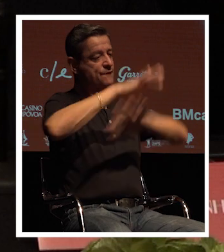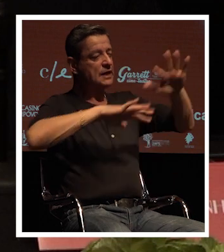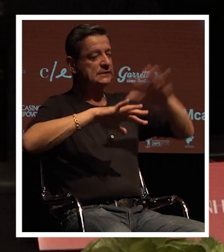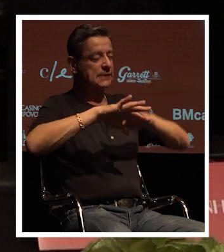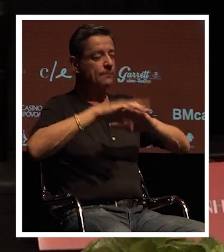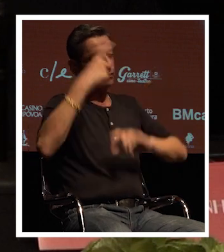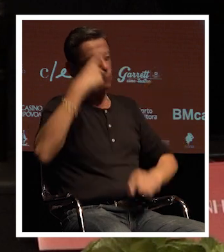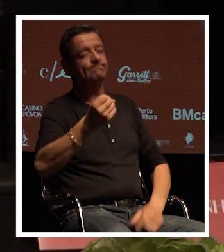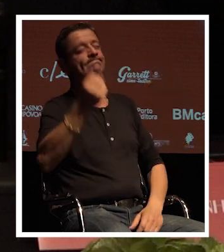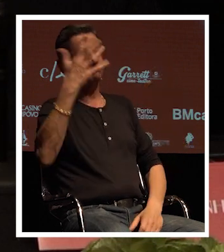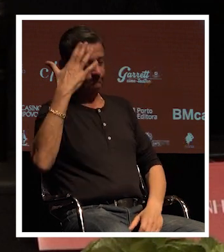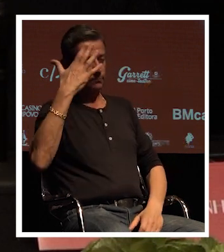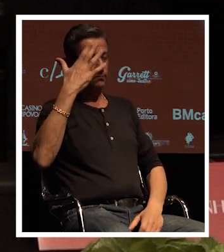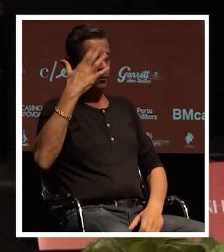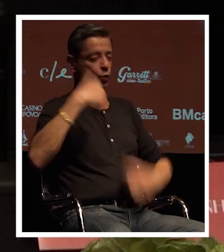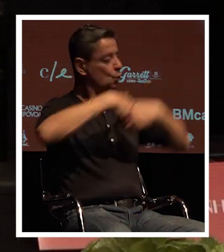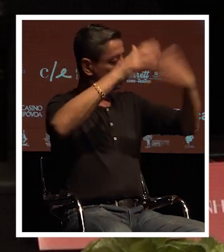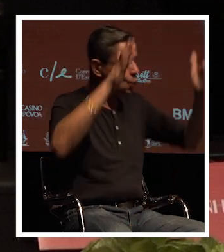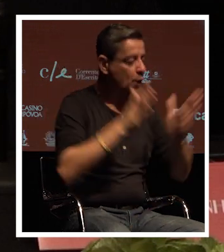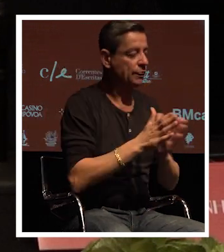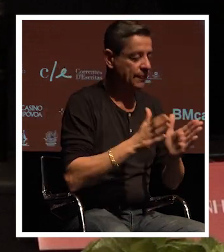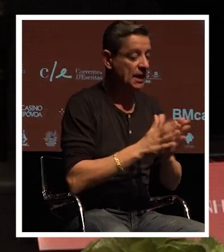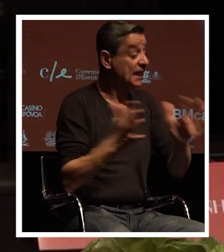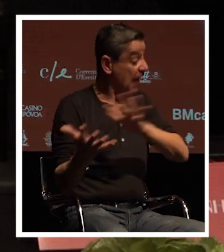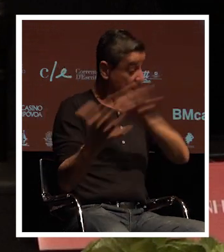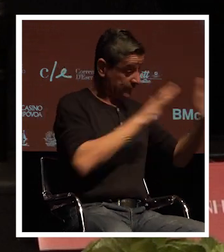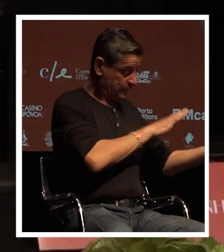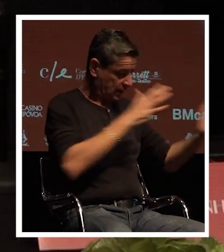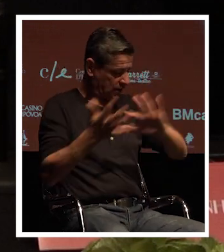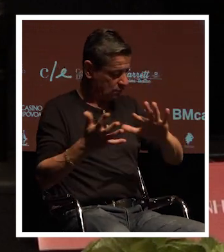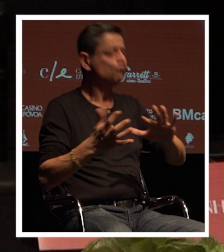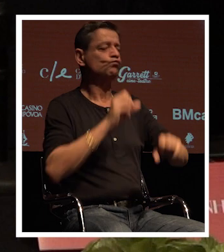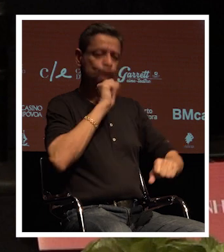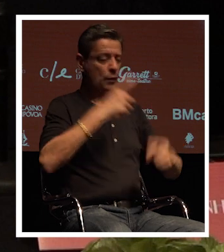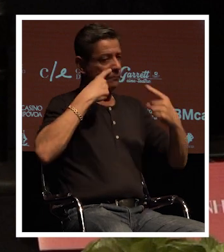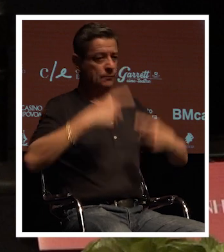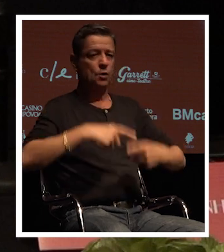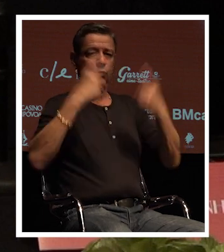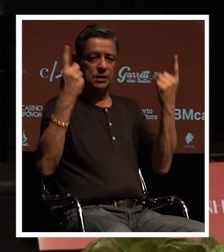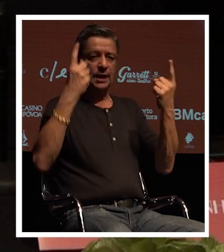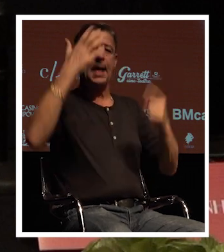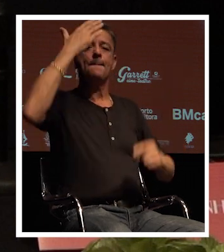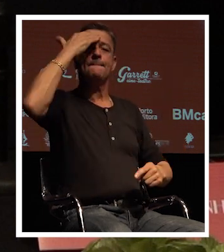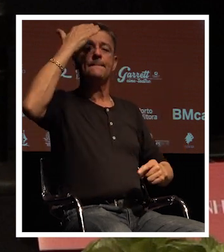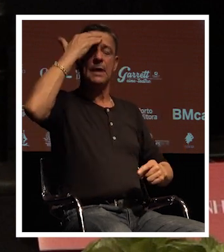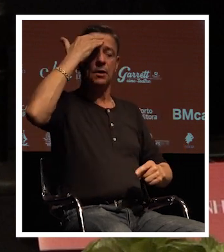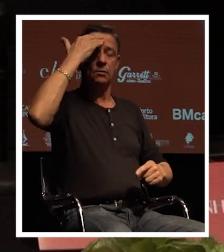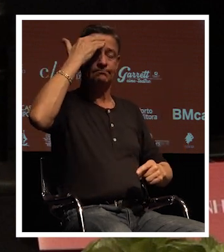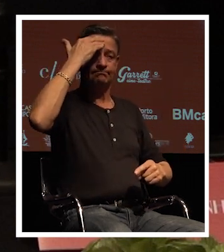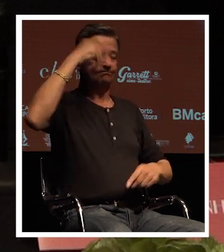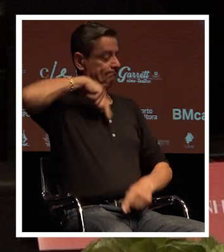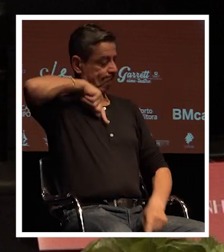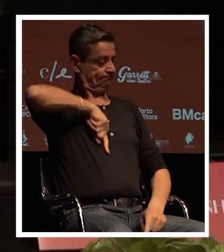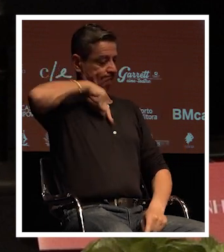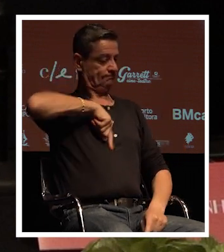entenderemos a nossa pequenez no todo e talvez consigamos reconhecer humildemente que o ego